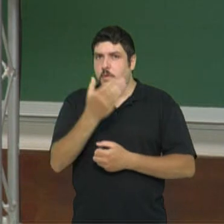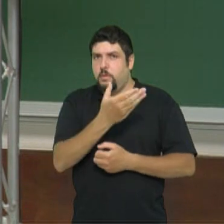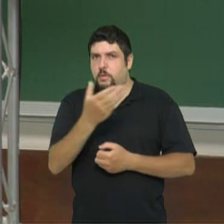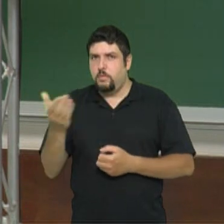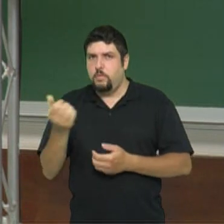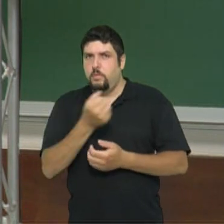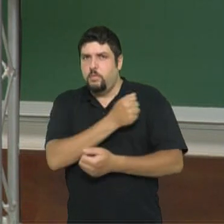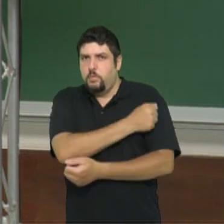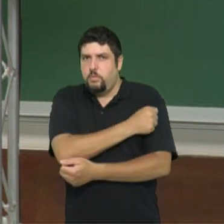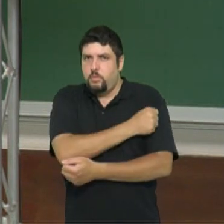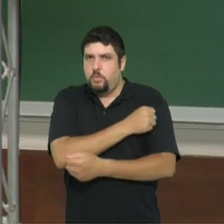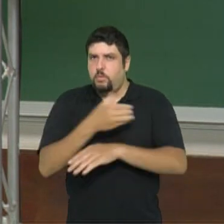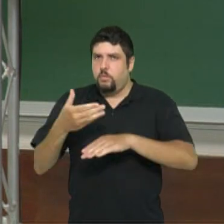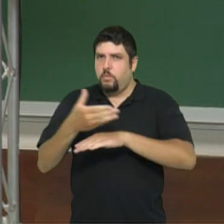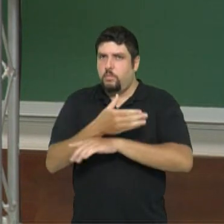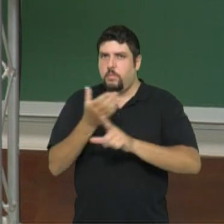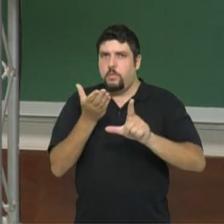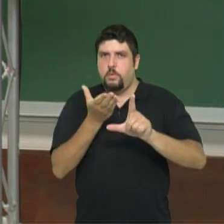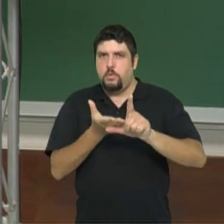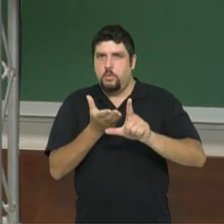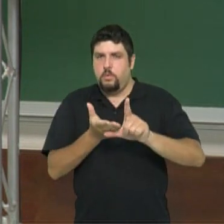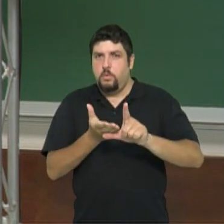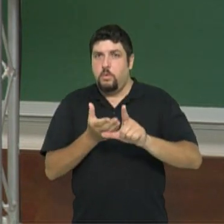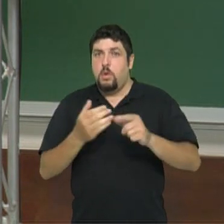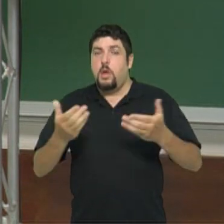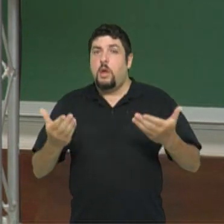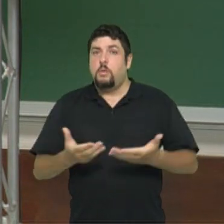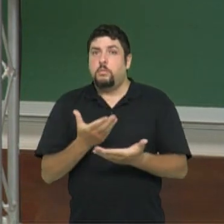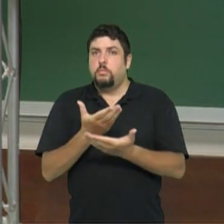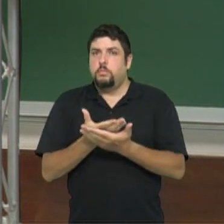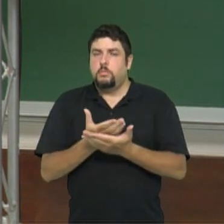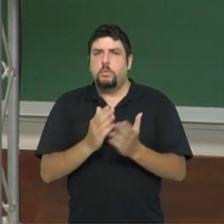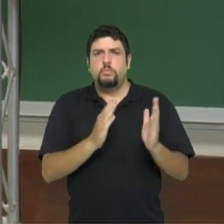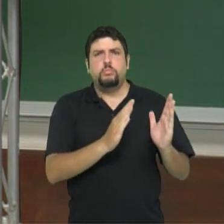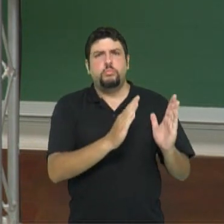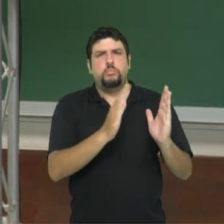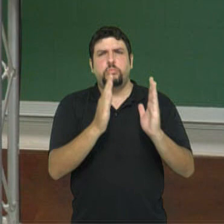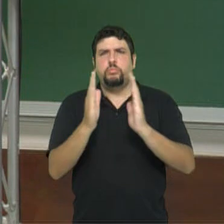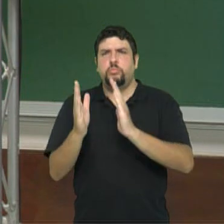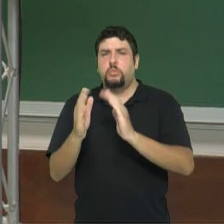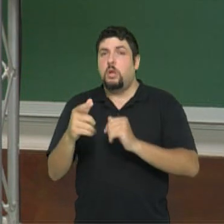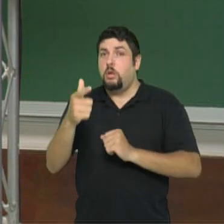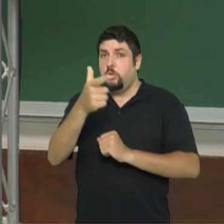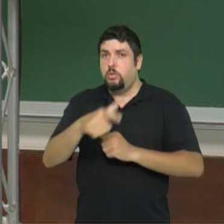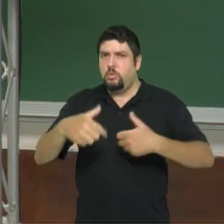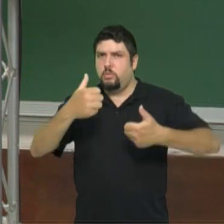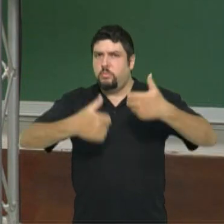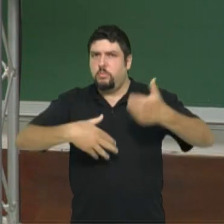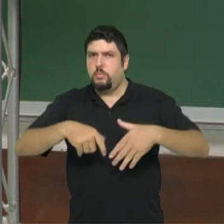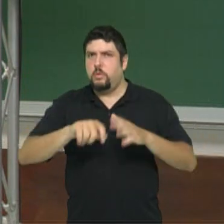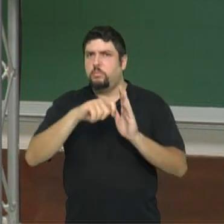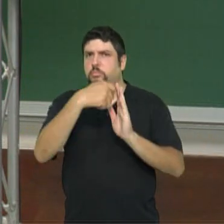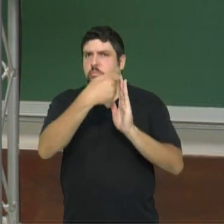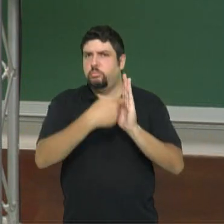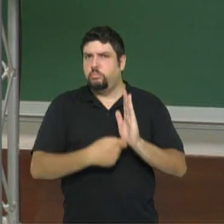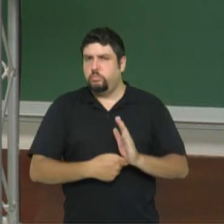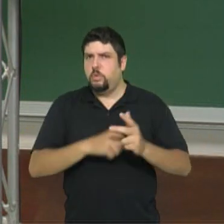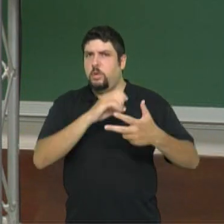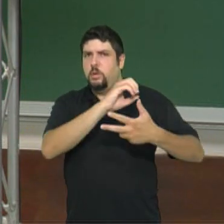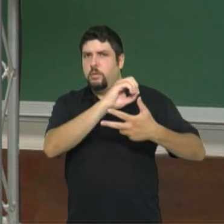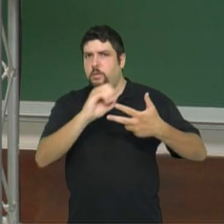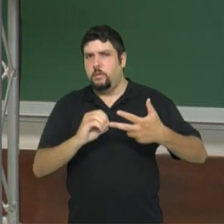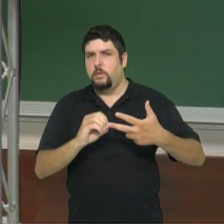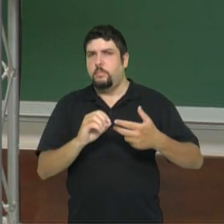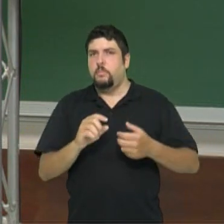do Classroom que lembrem de acompanhar essa aula que mais uma vez vamos falar sobre a redação do Enem. Você que quer